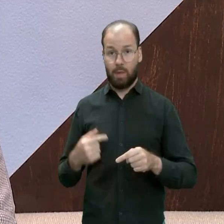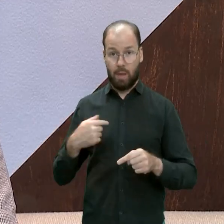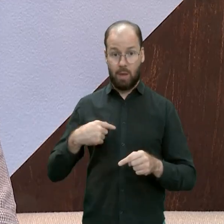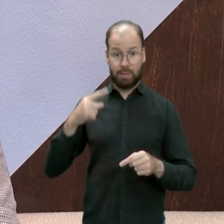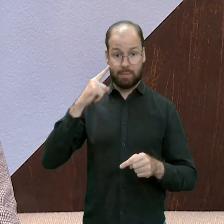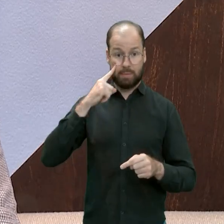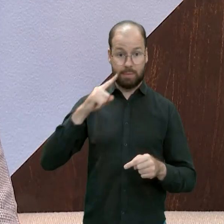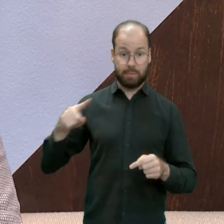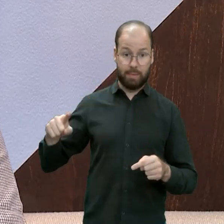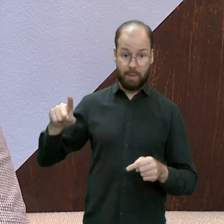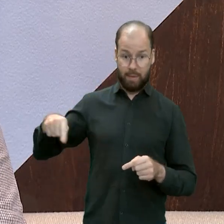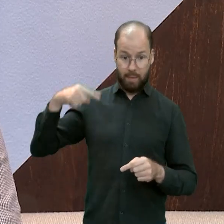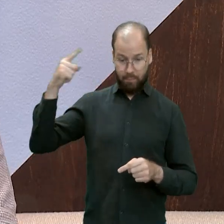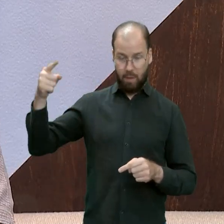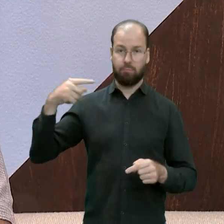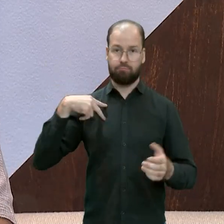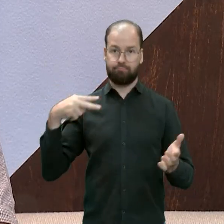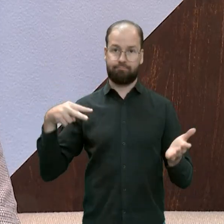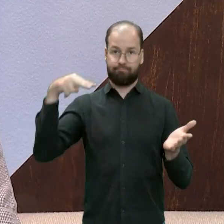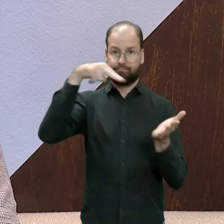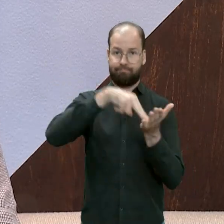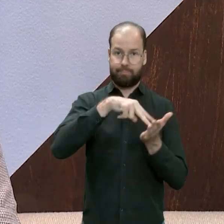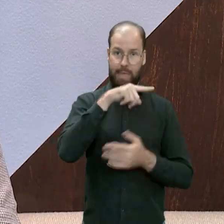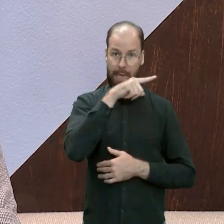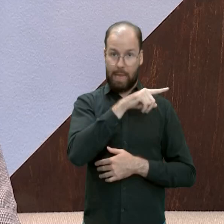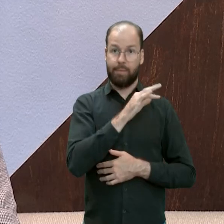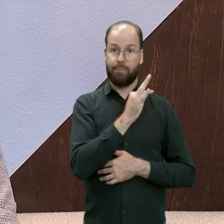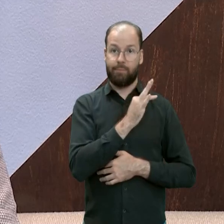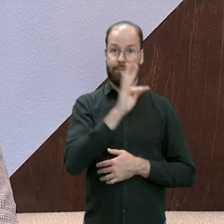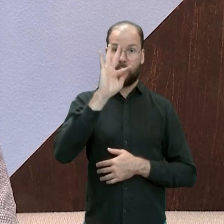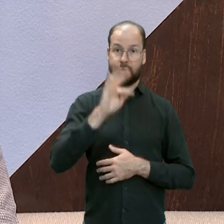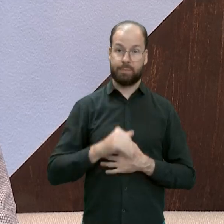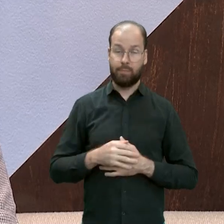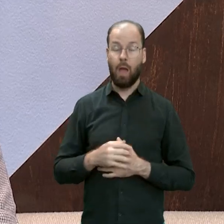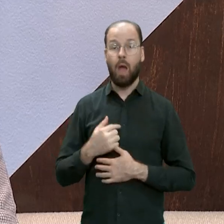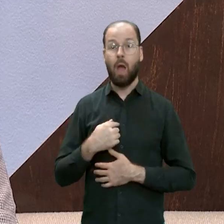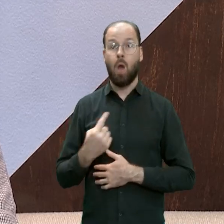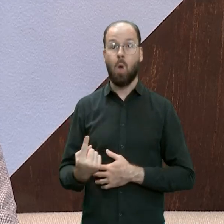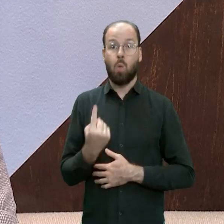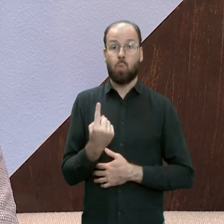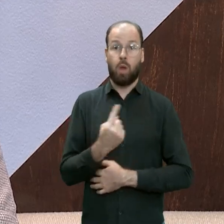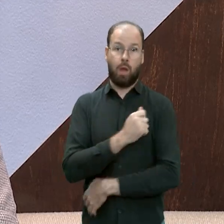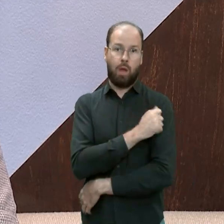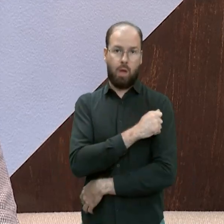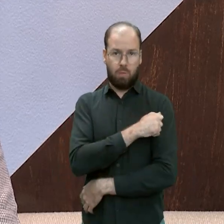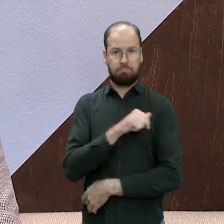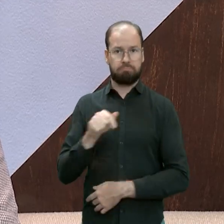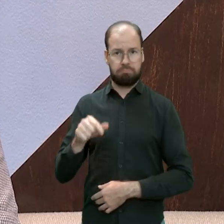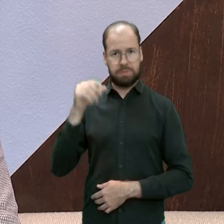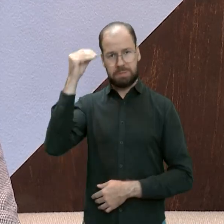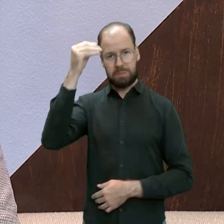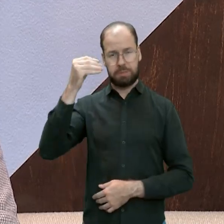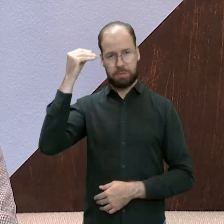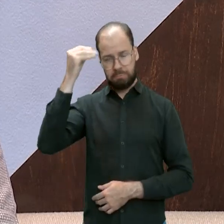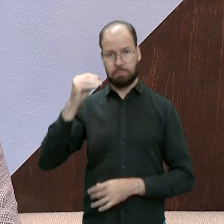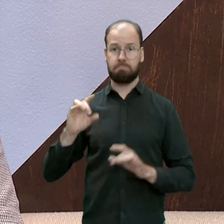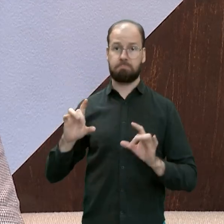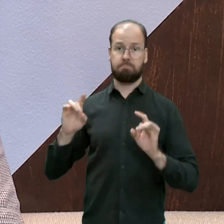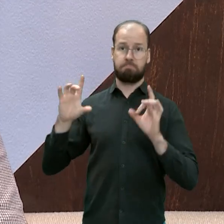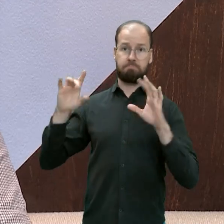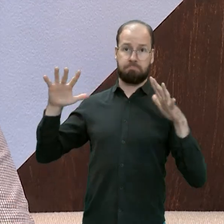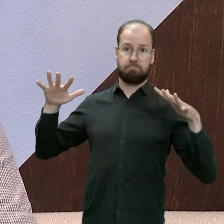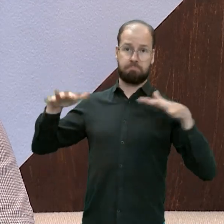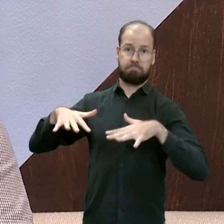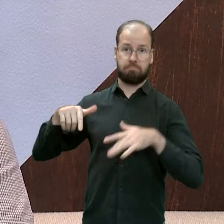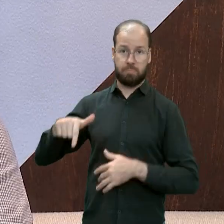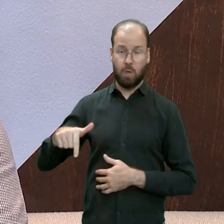vem. E um dos meus alunos, ele teve uma experiência de bastante destaque 2 anos atrás. E